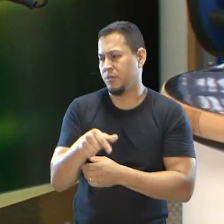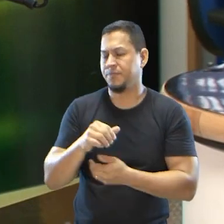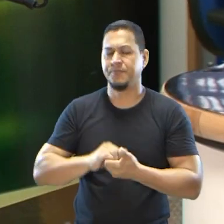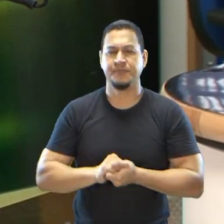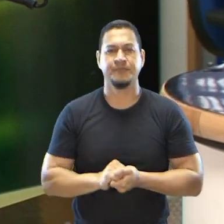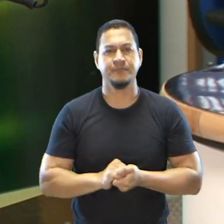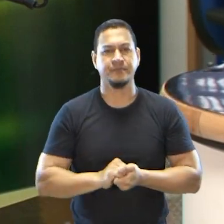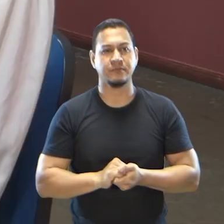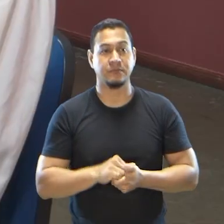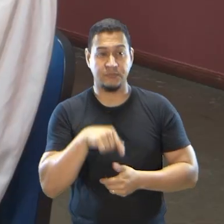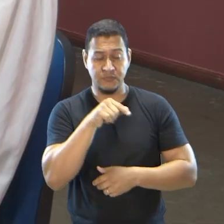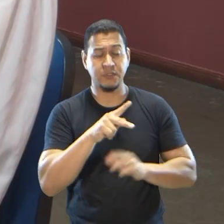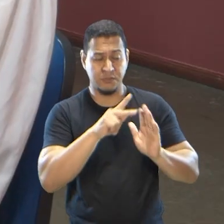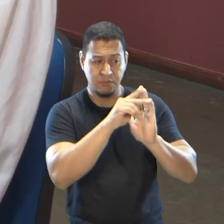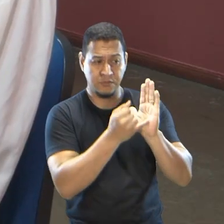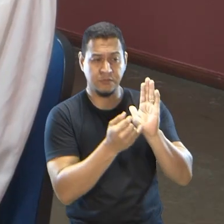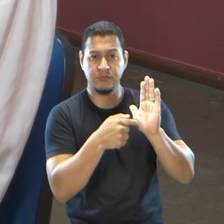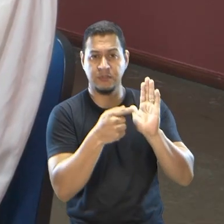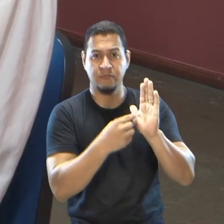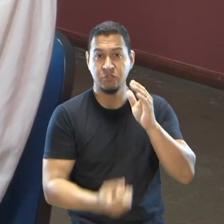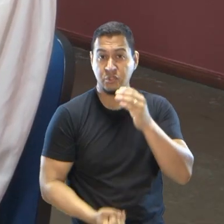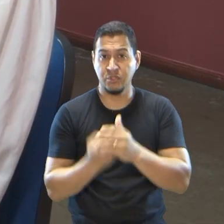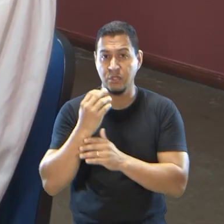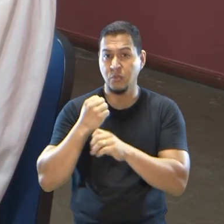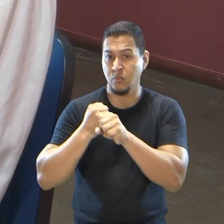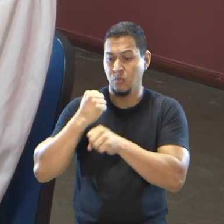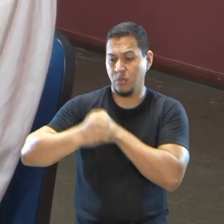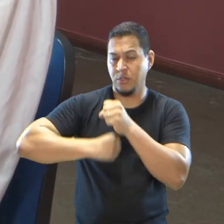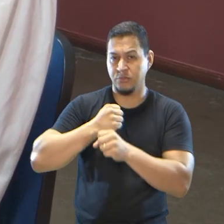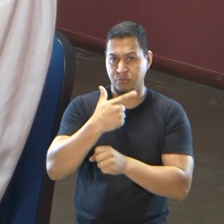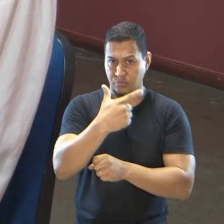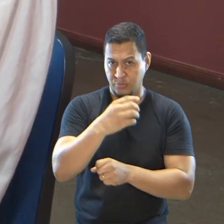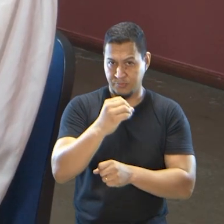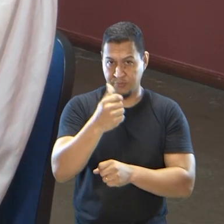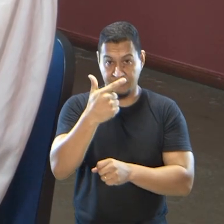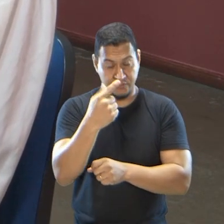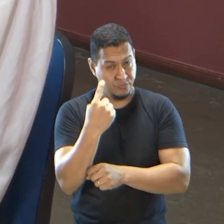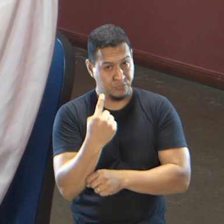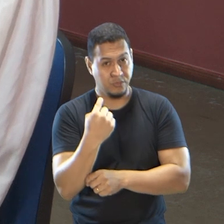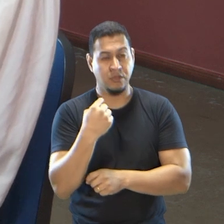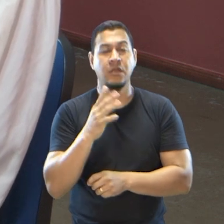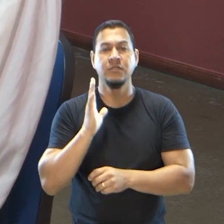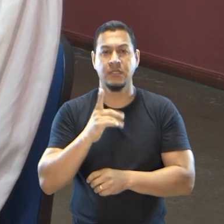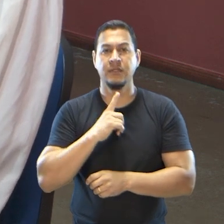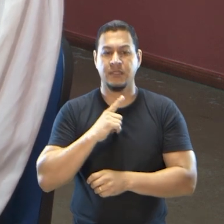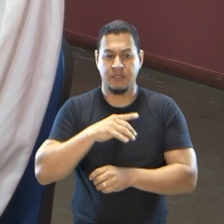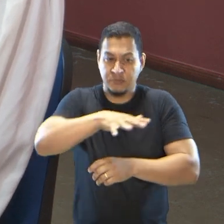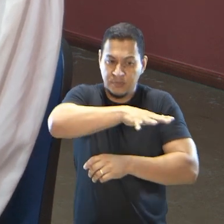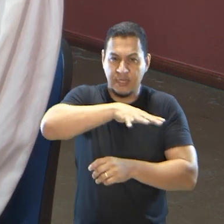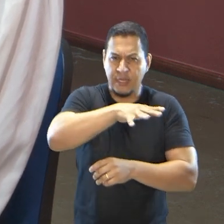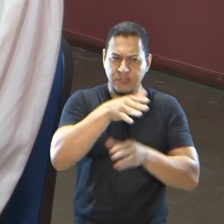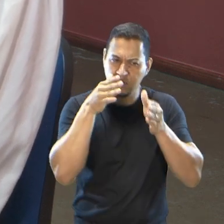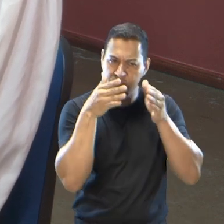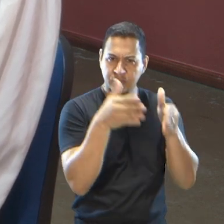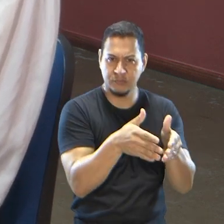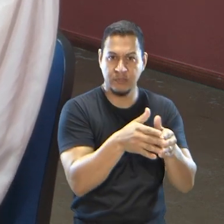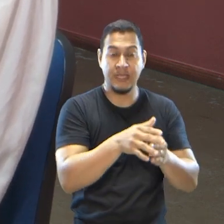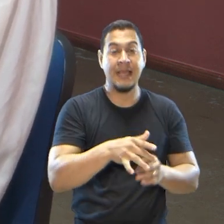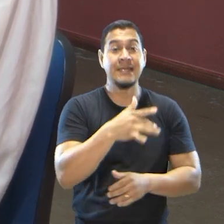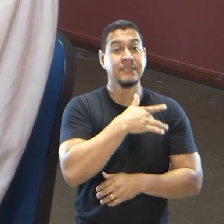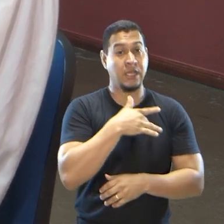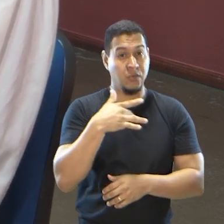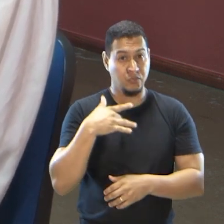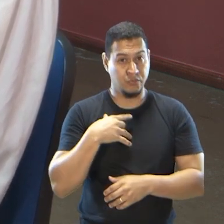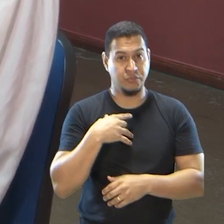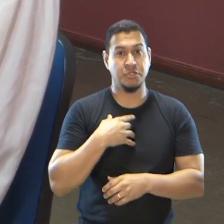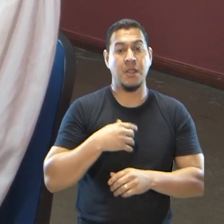pesquisa. Sim, o programa ele foi criado em 2021 e temos uma área de concentração, que é saúde,